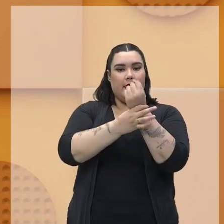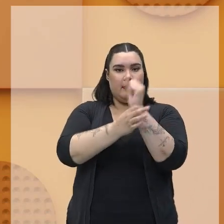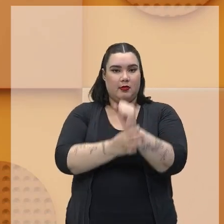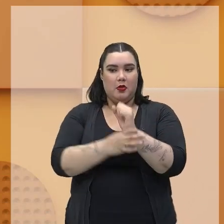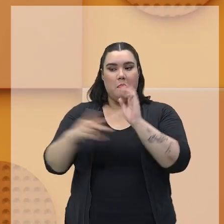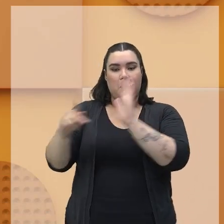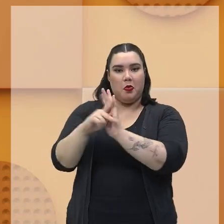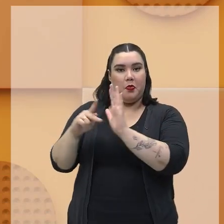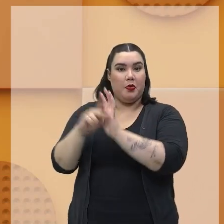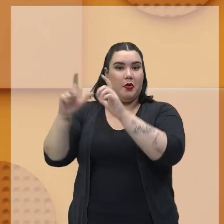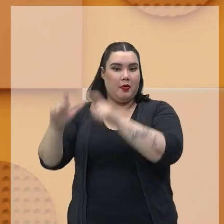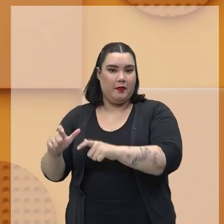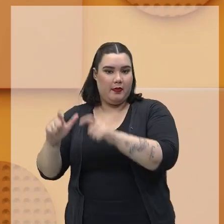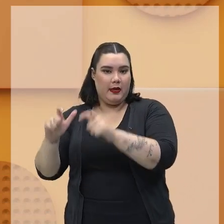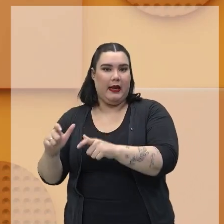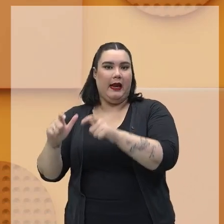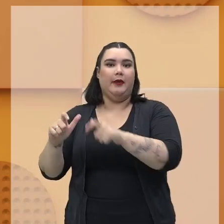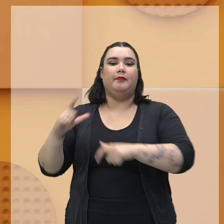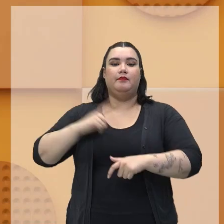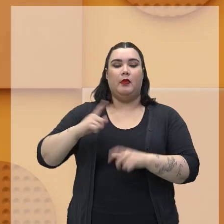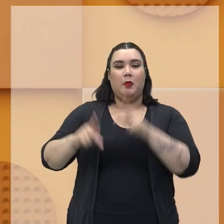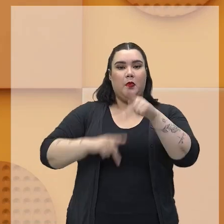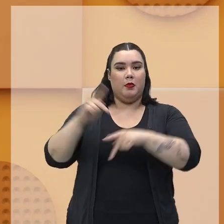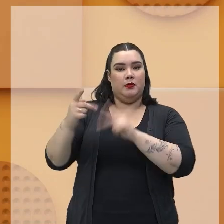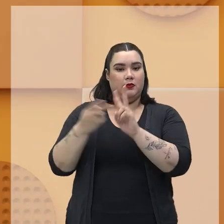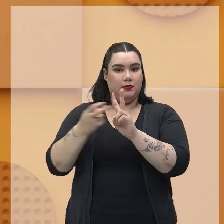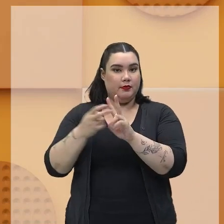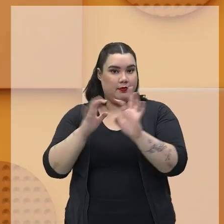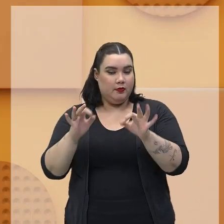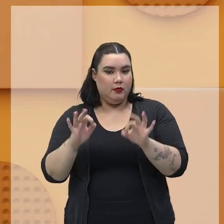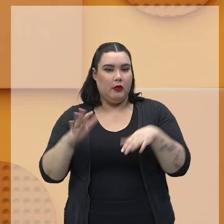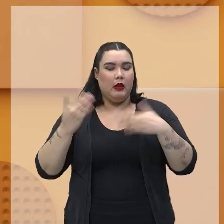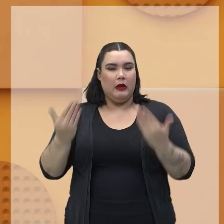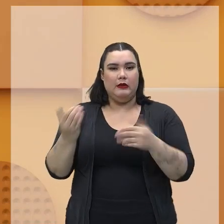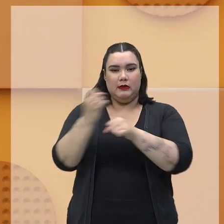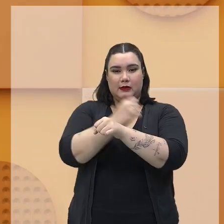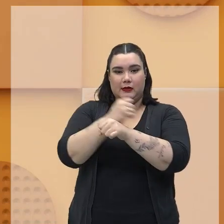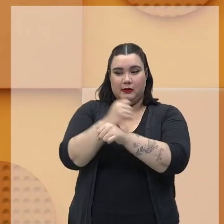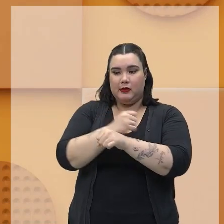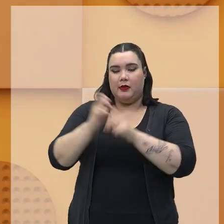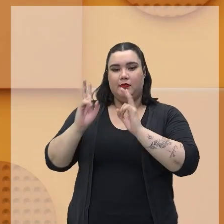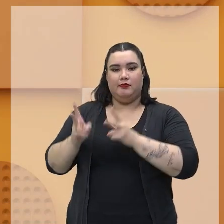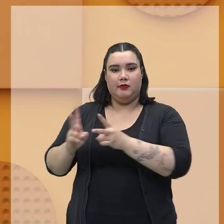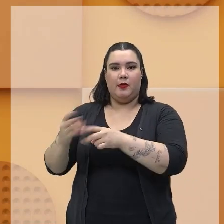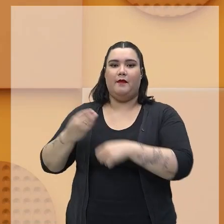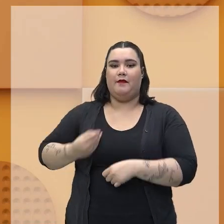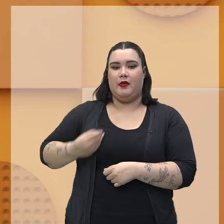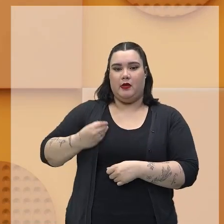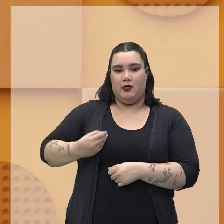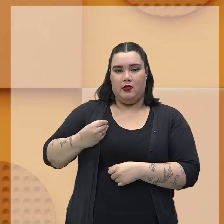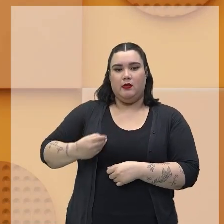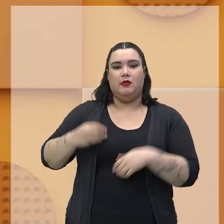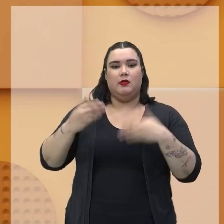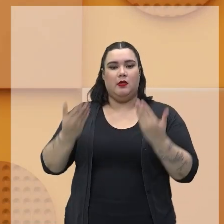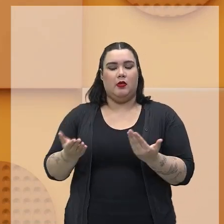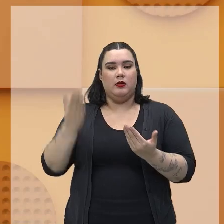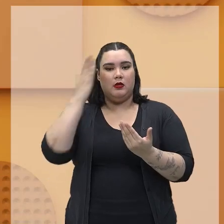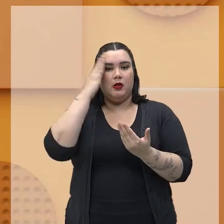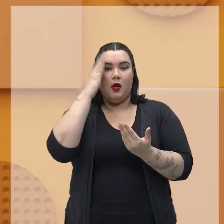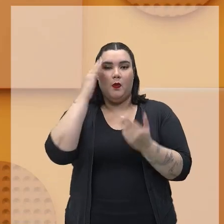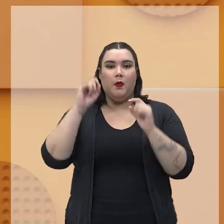da terra para as populações indígenas, tá, gente? Que durante muito tempo estavam ali também à mercê da grilagem e